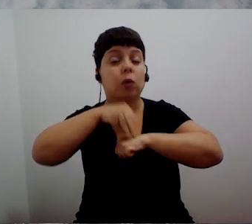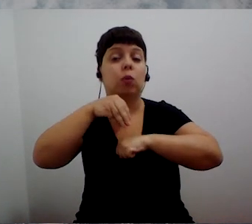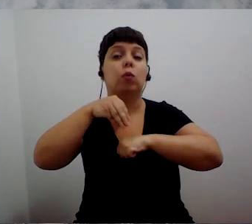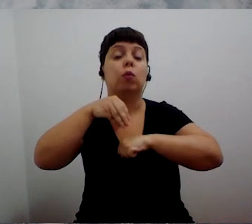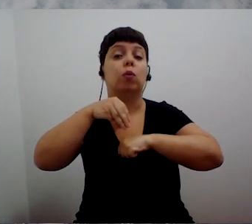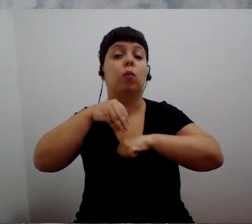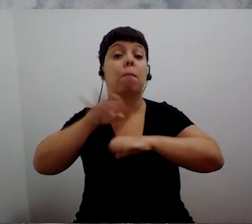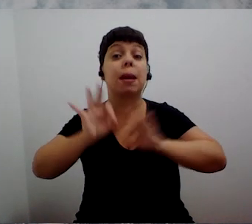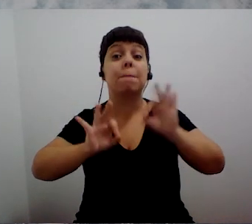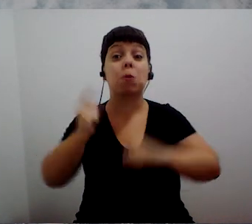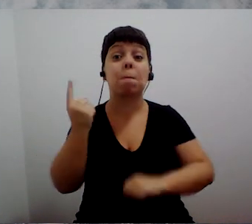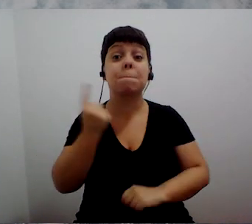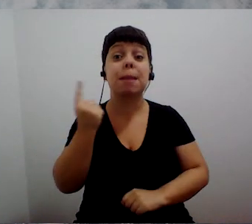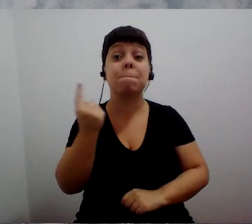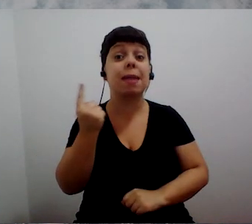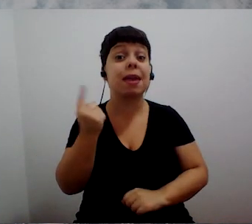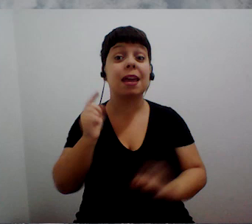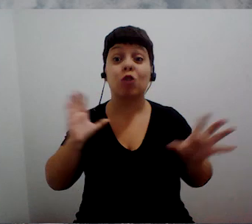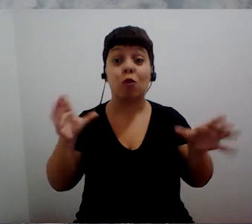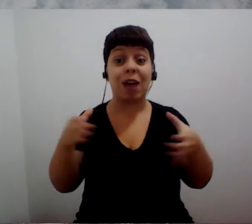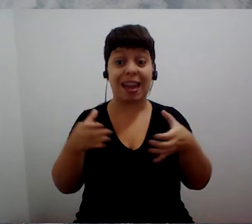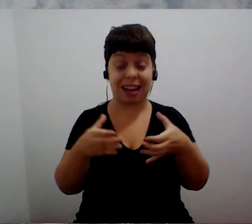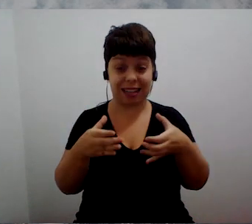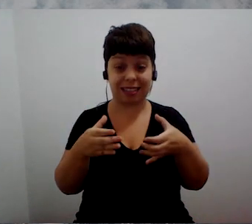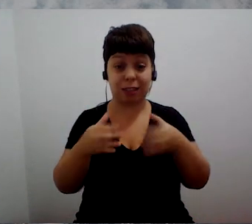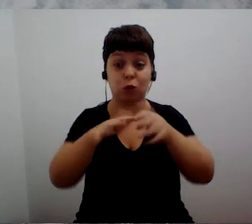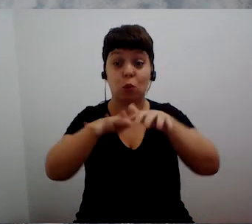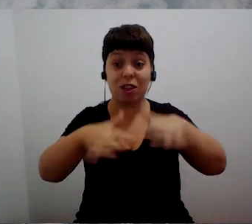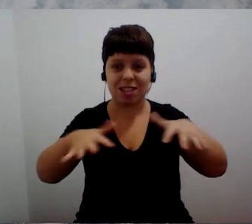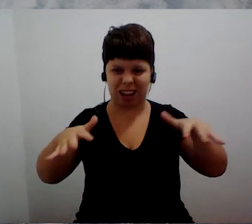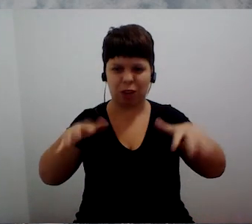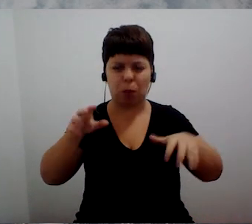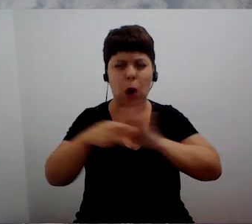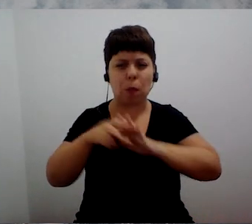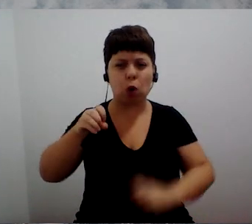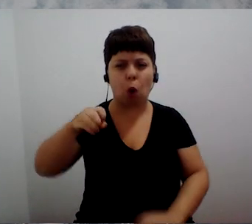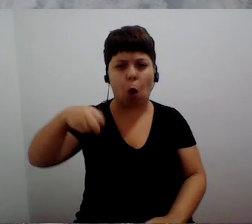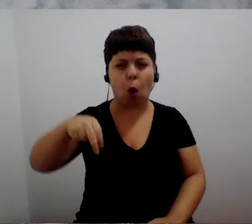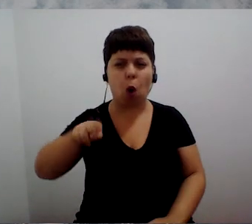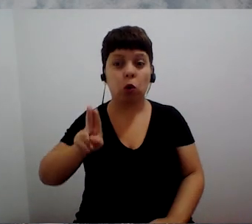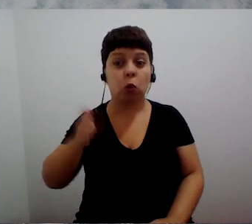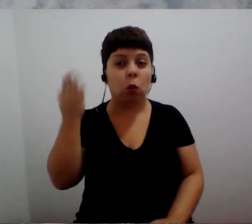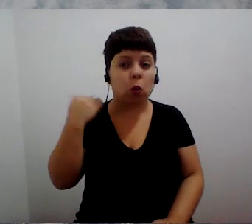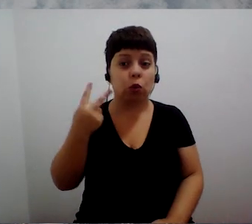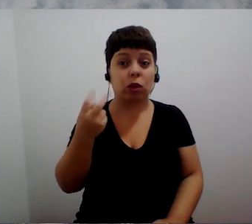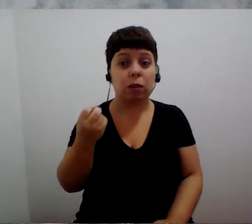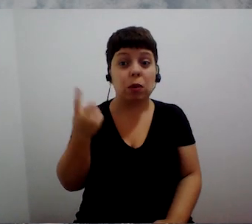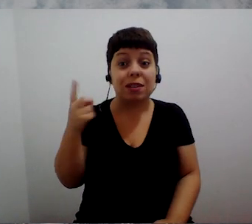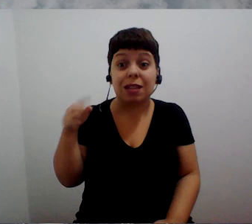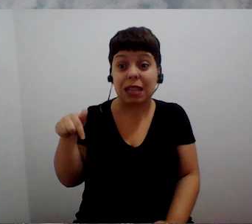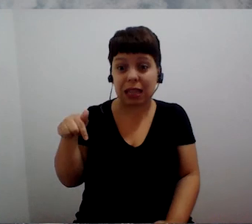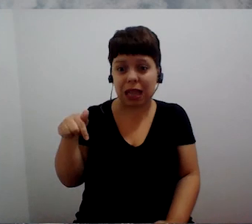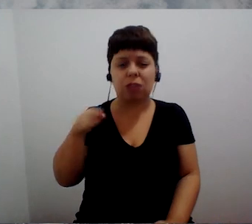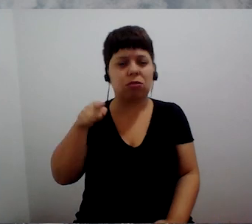que preparou a primeira conferência do oceano em 2017, da conferência da ONU de 2017. Ela tem trabalhado